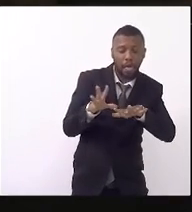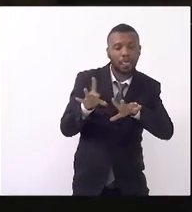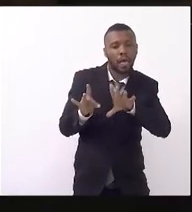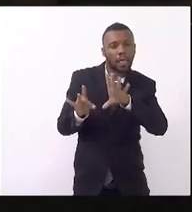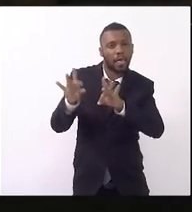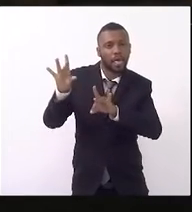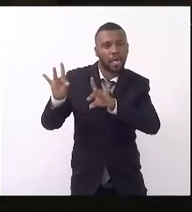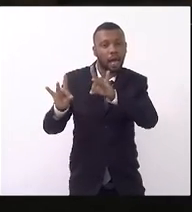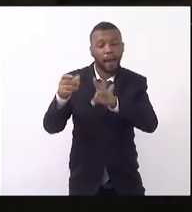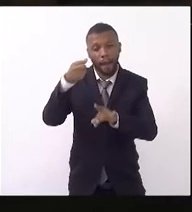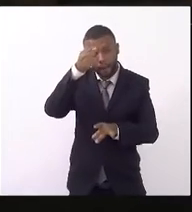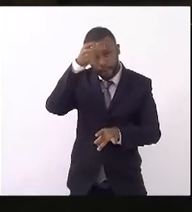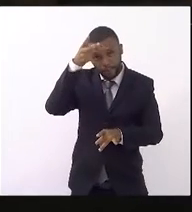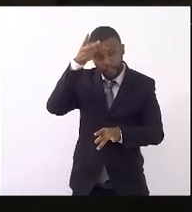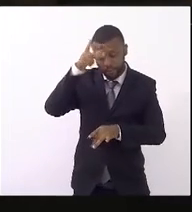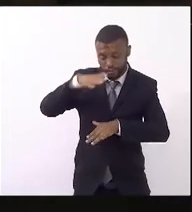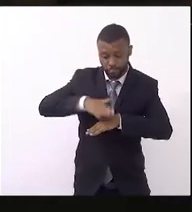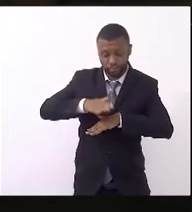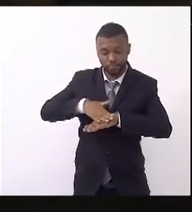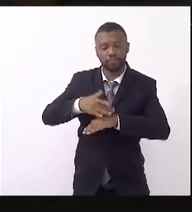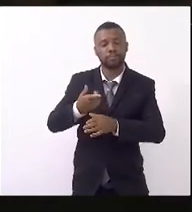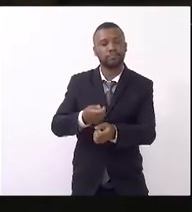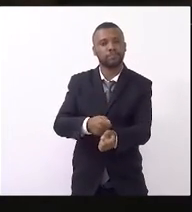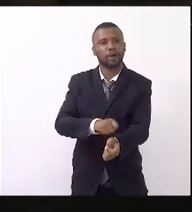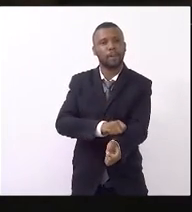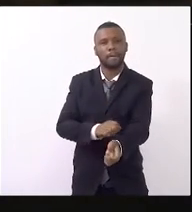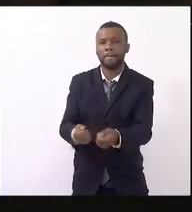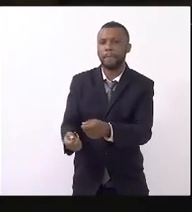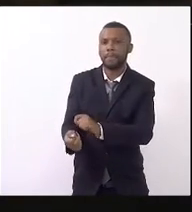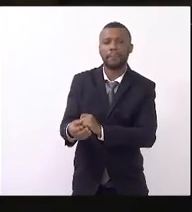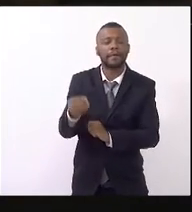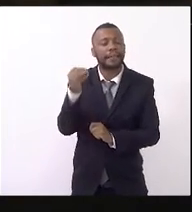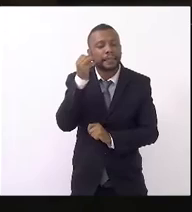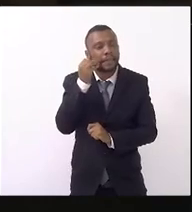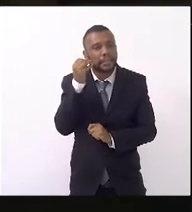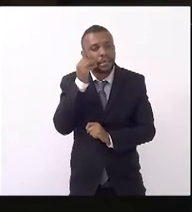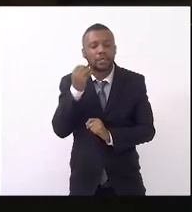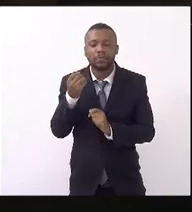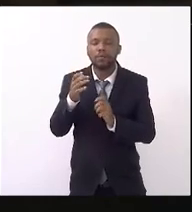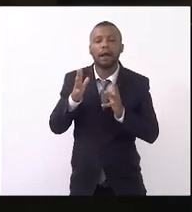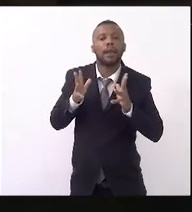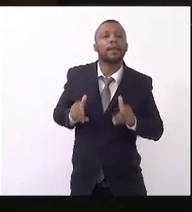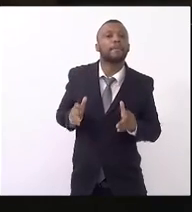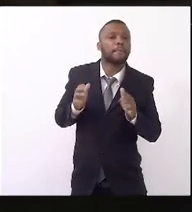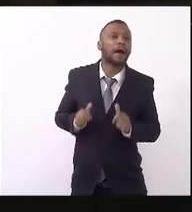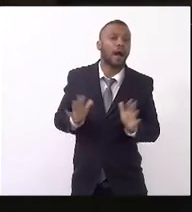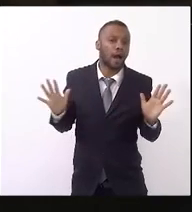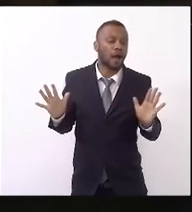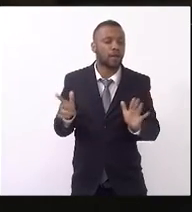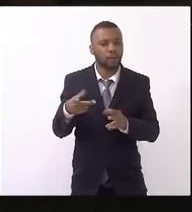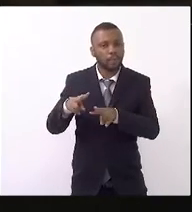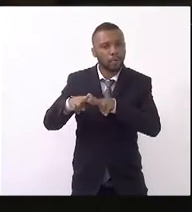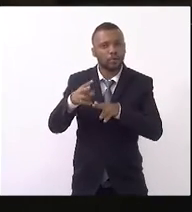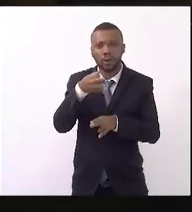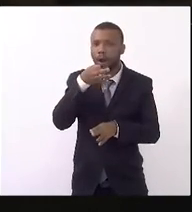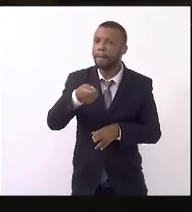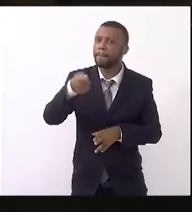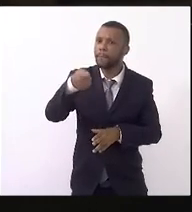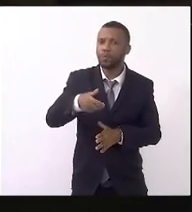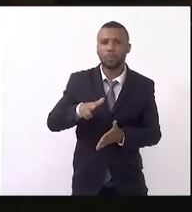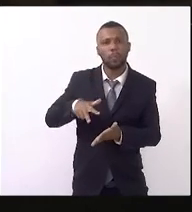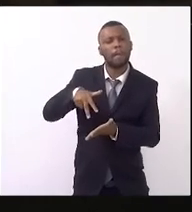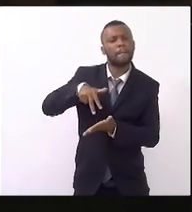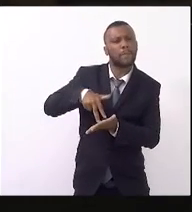suas forças próprias, estava tentando fazer essa obstrução. Daí o meu posicionamento